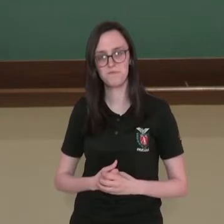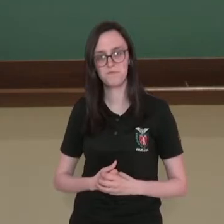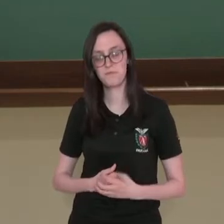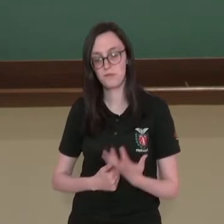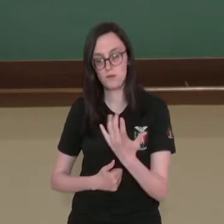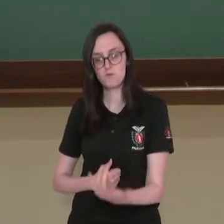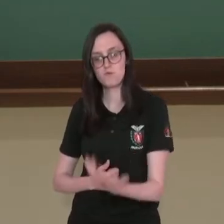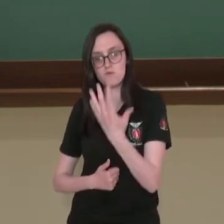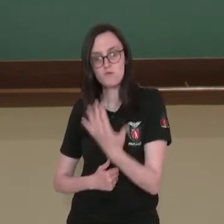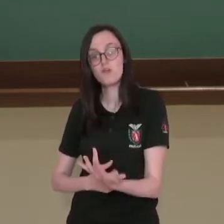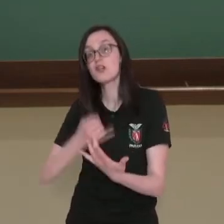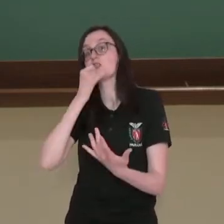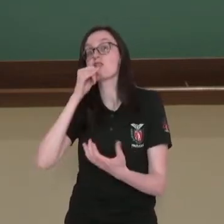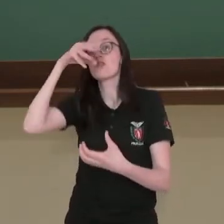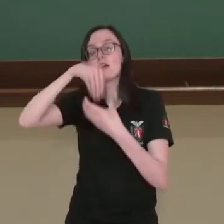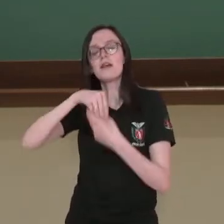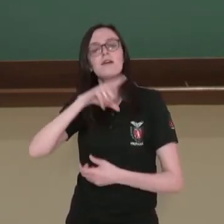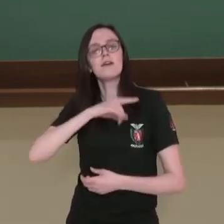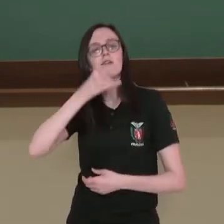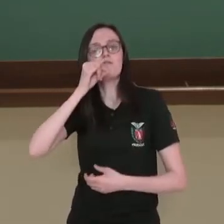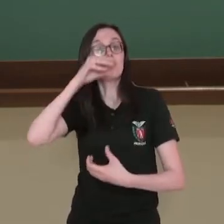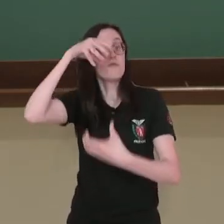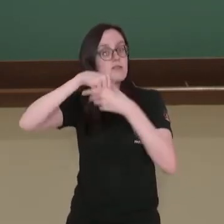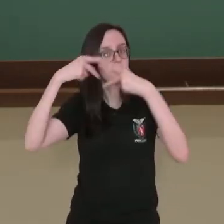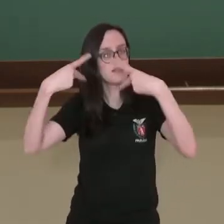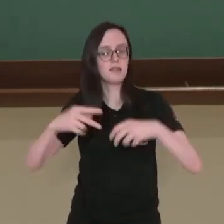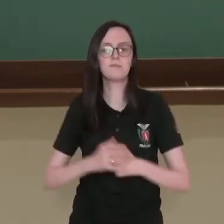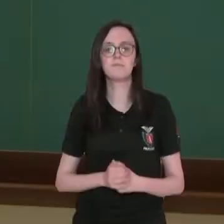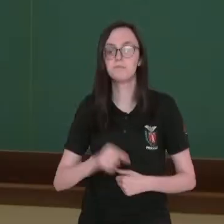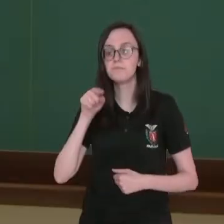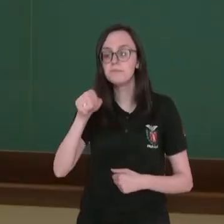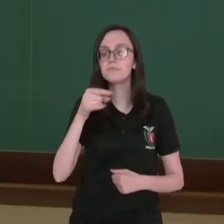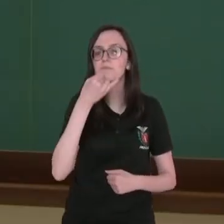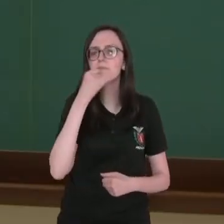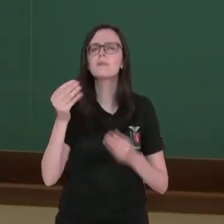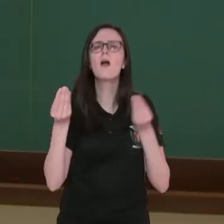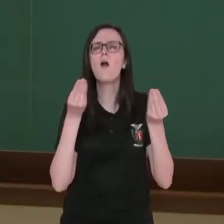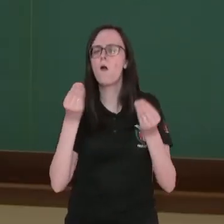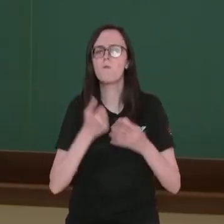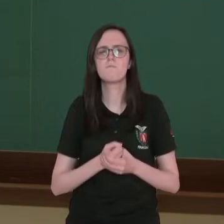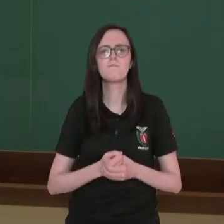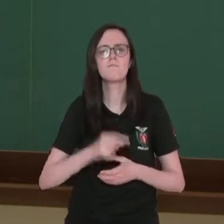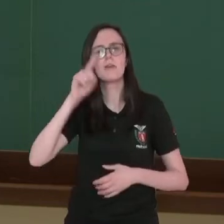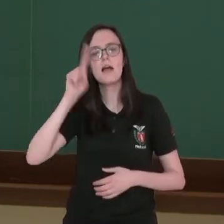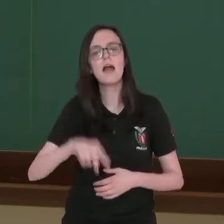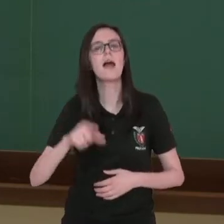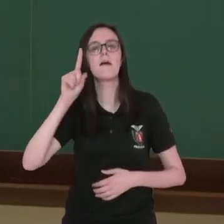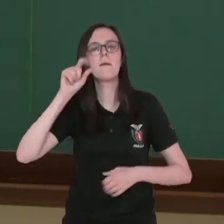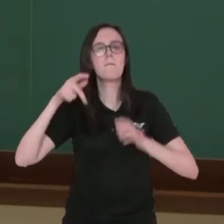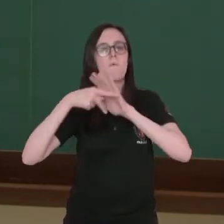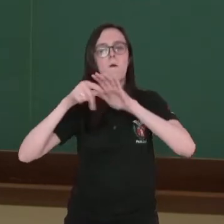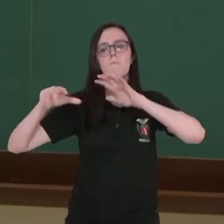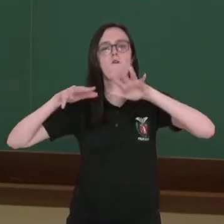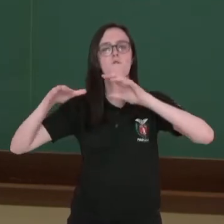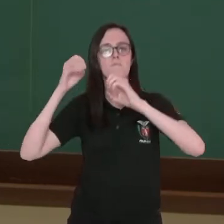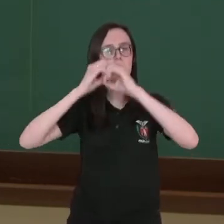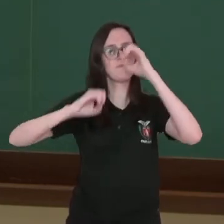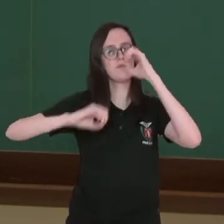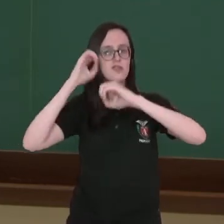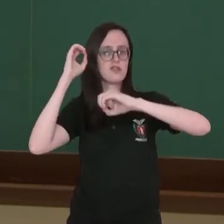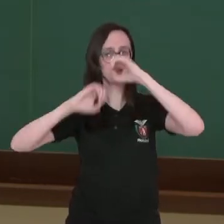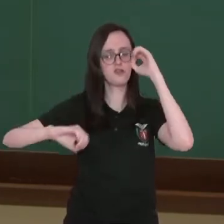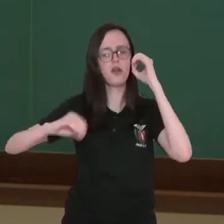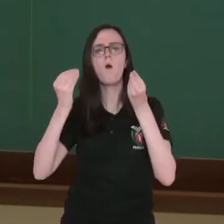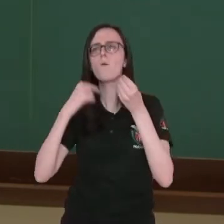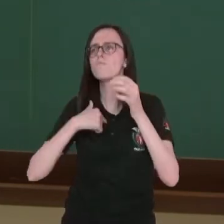energia concentrada dentro, que é a energia interna. Essa energia interna, pessoal, nada mais é do que a energia do movimento das moléculas. Como é que